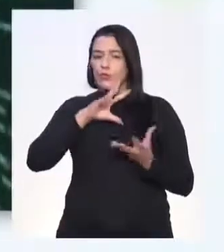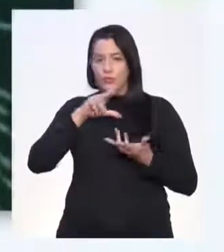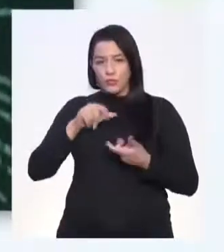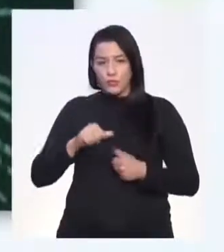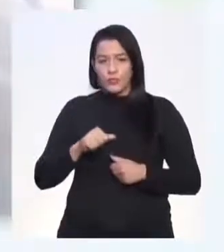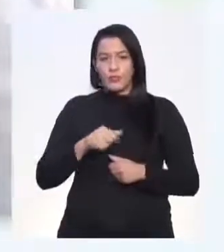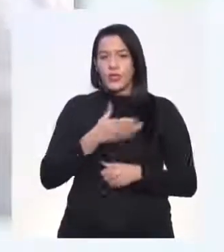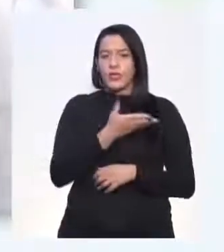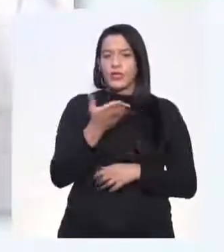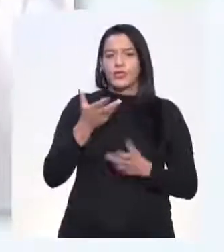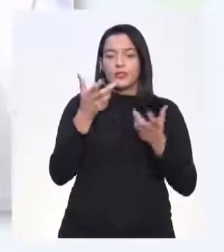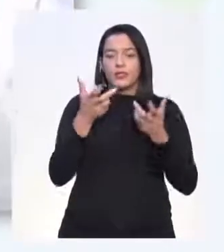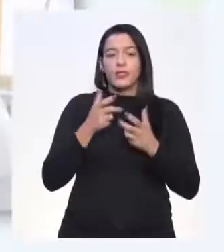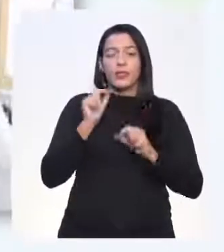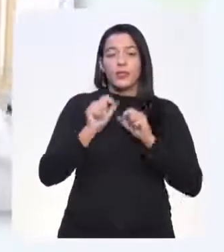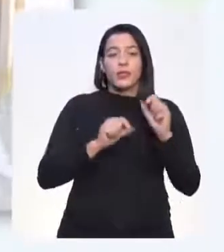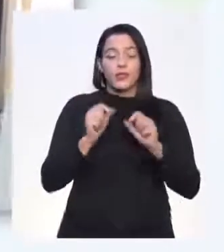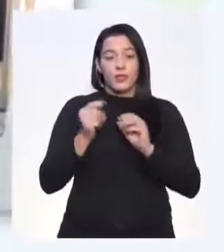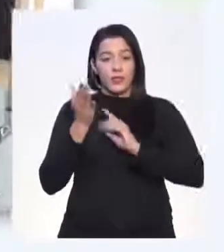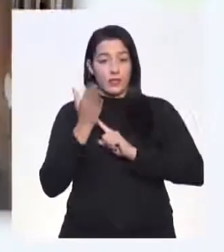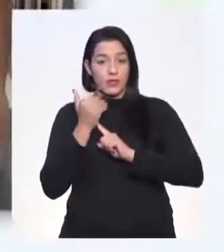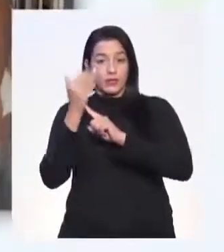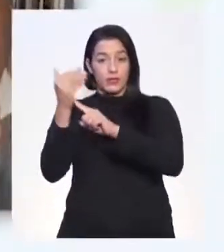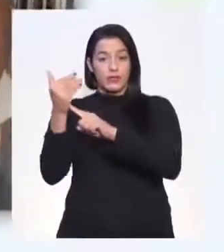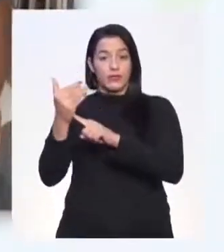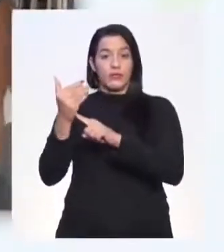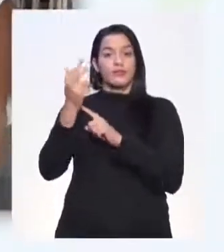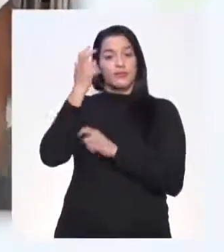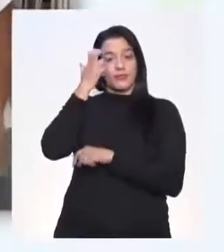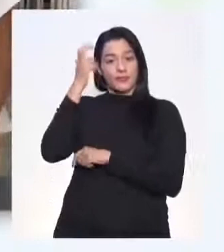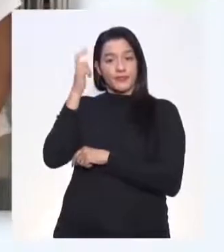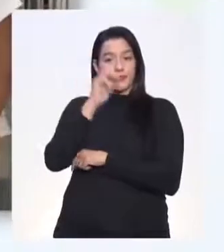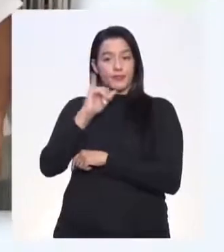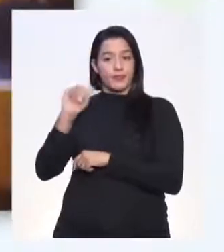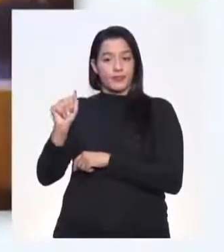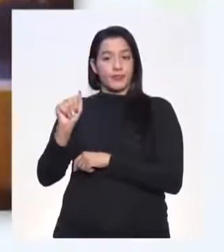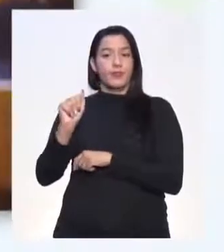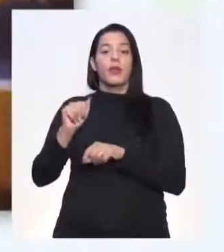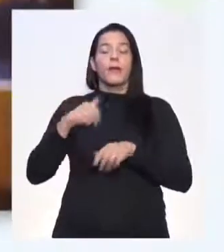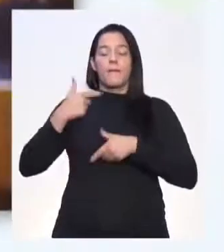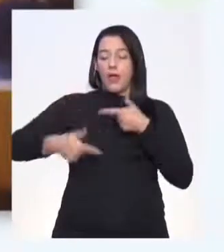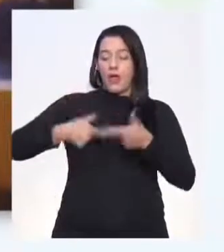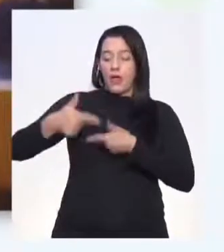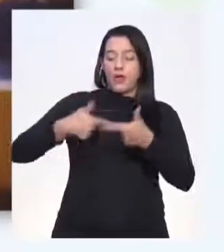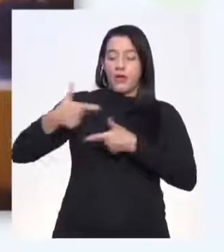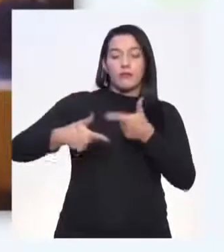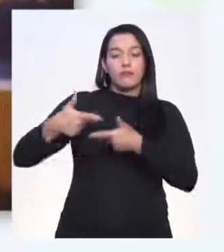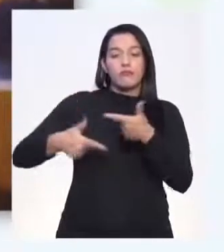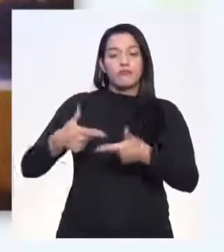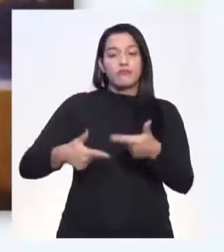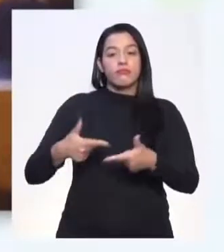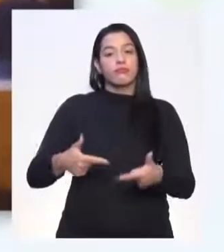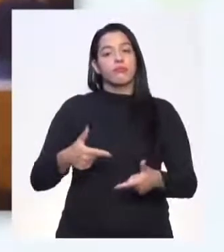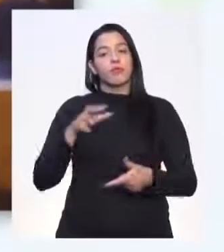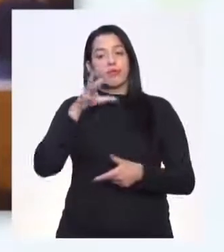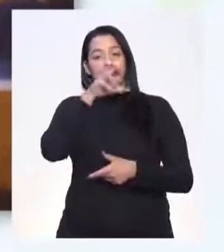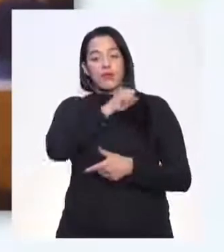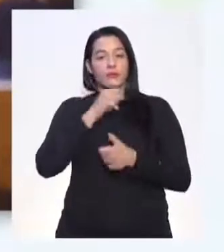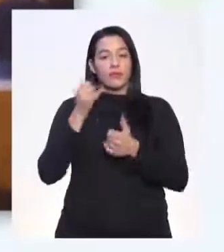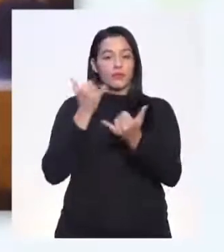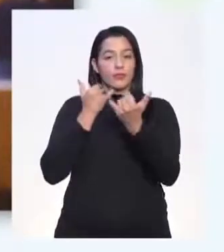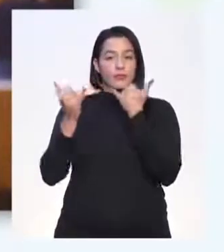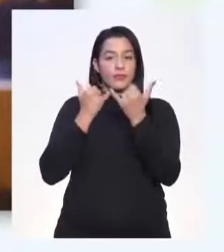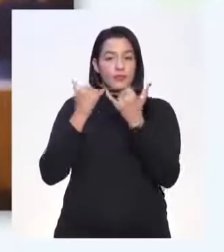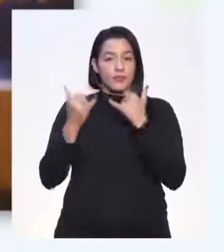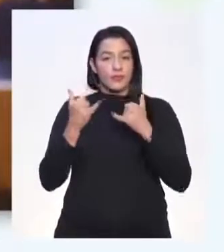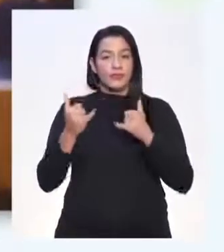buscou-se a tecnologia, uma inteligência artificial, para acelerar o processo de informação sobre